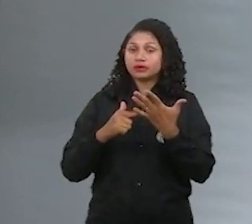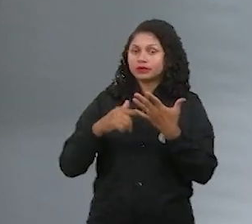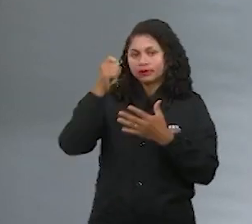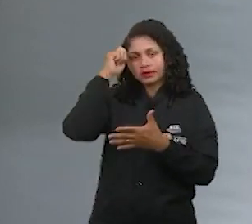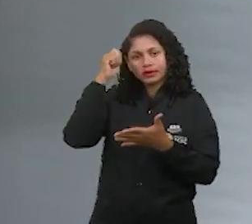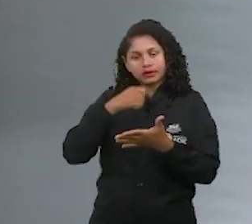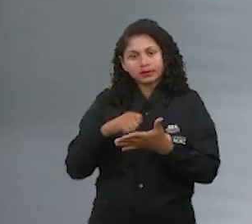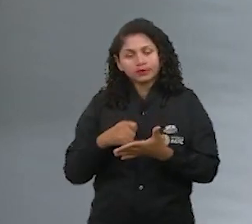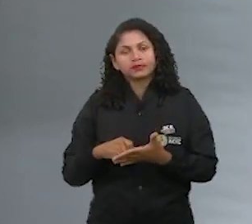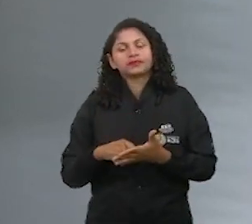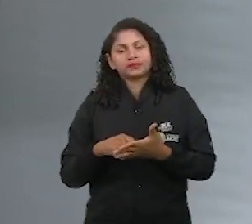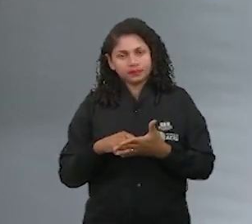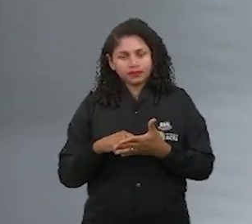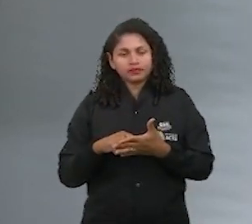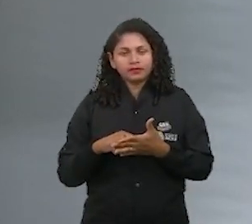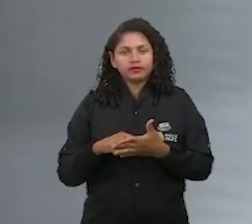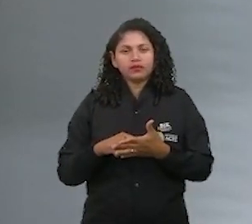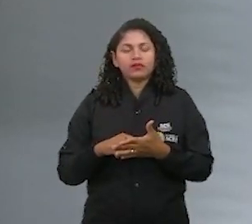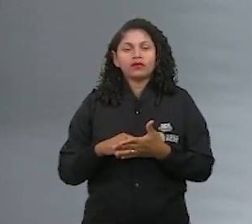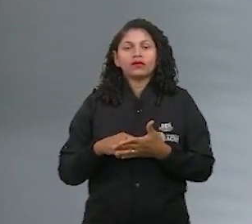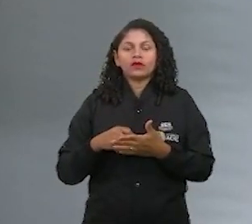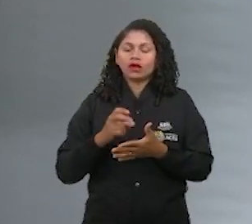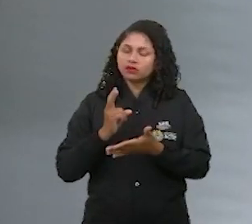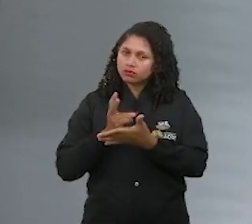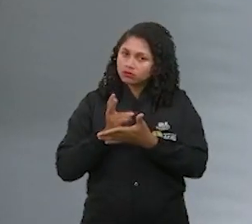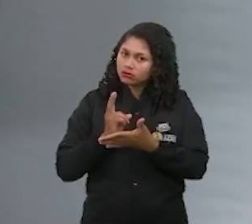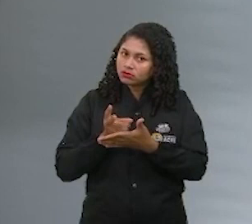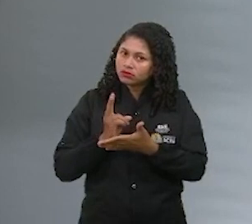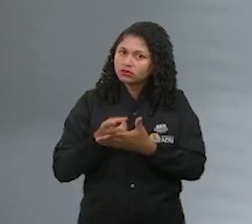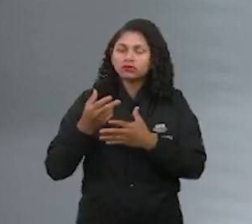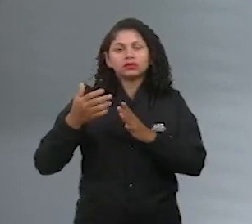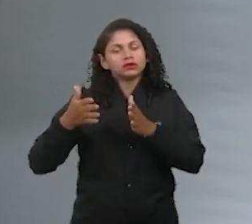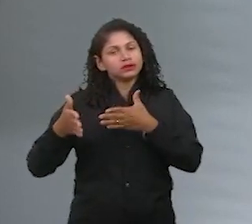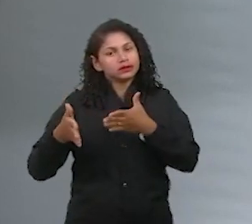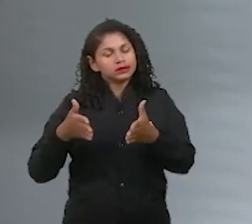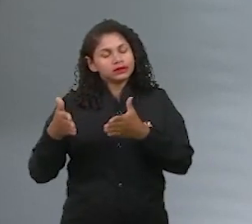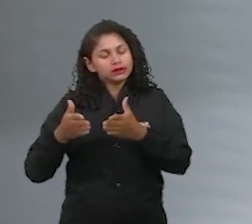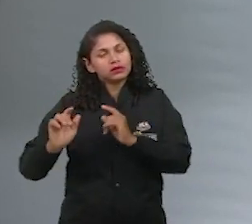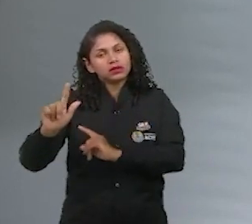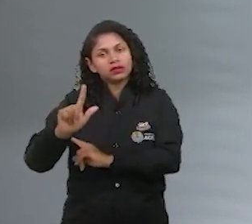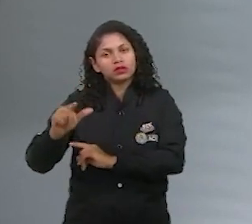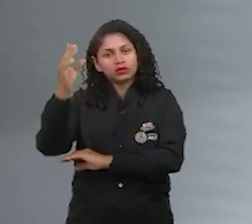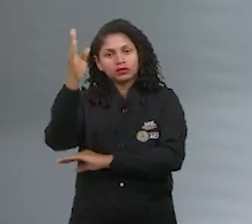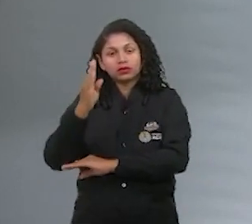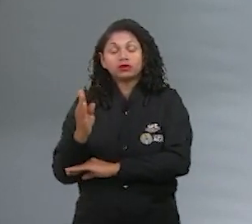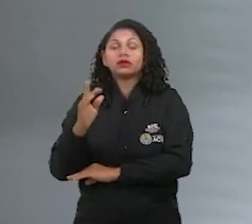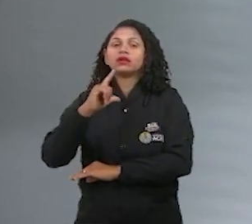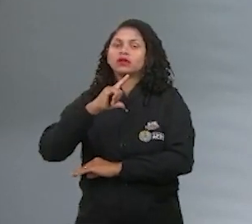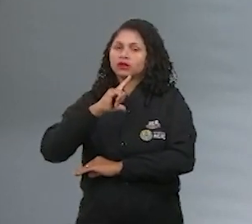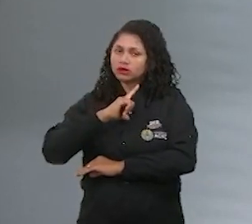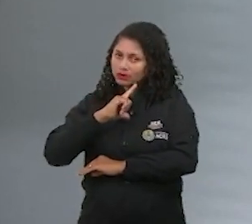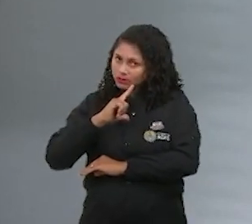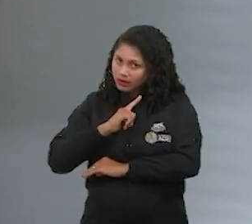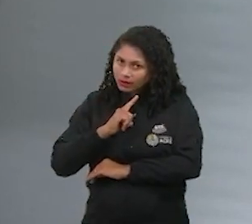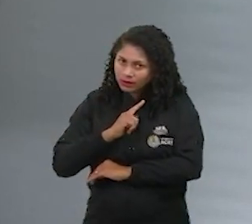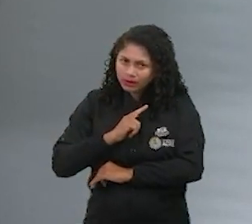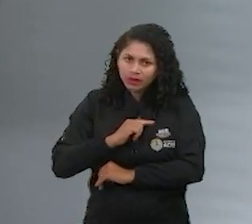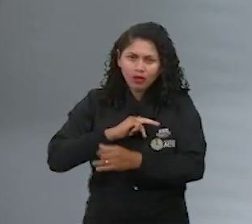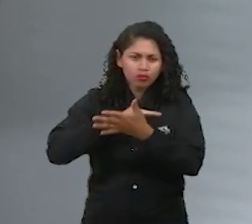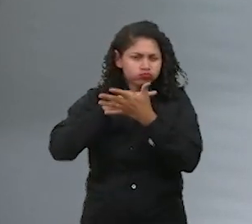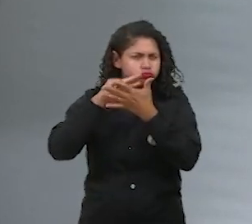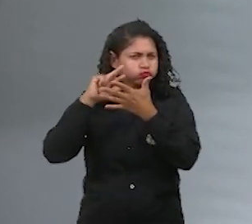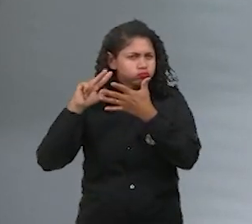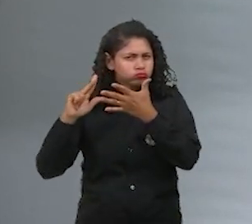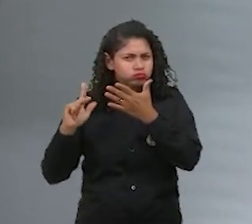tem todo momento da história da literatura brasileira, nós temos grandes escritores, mas nesse momento